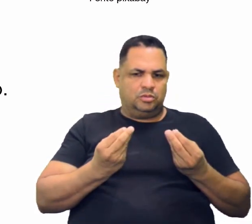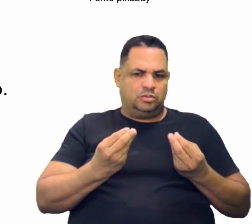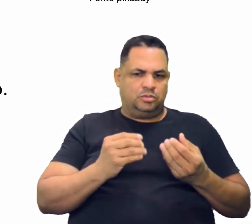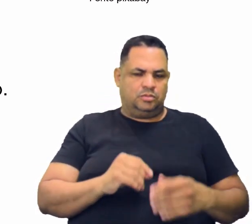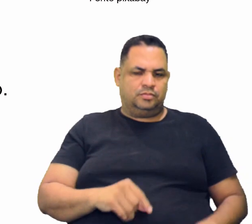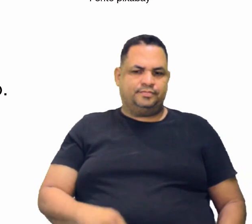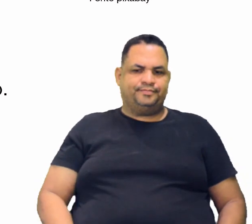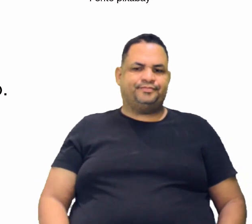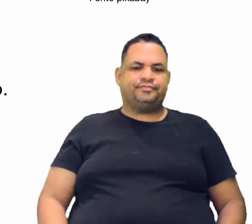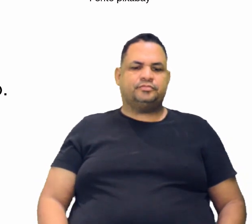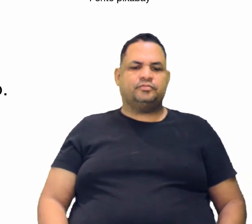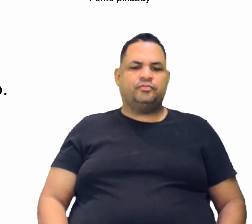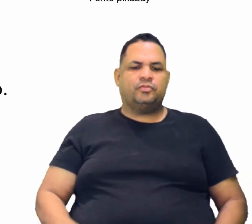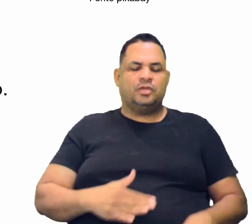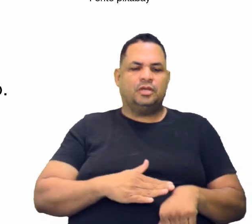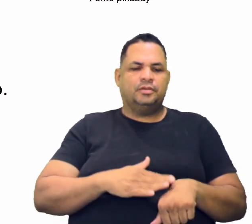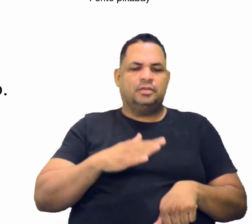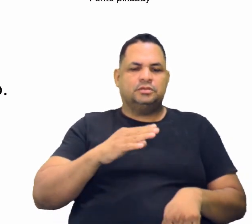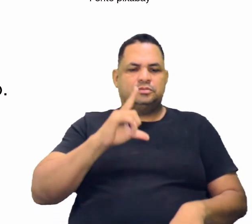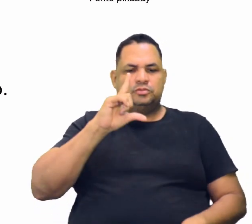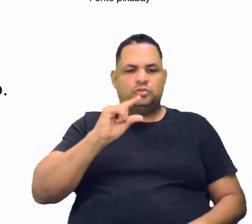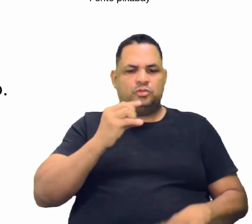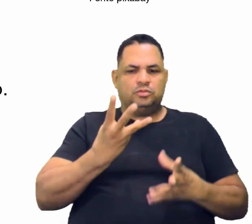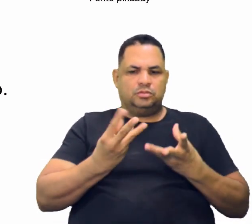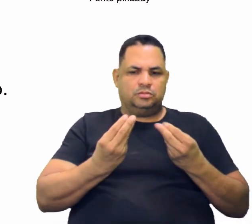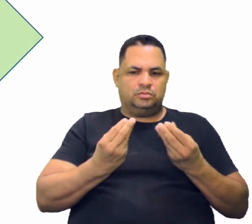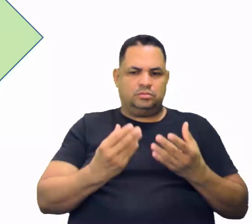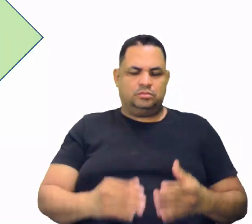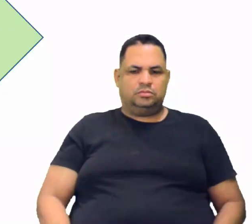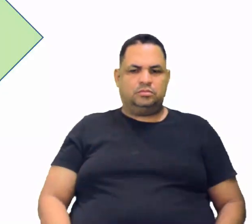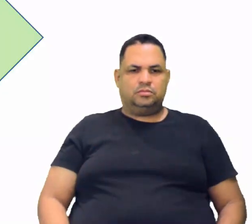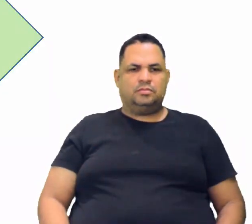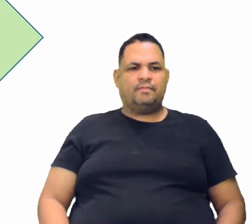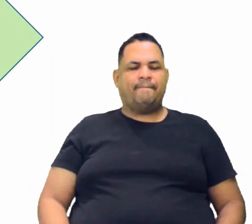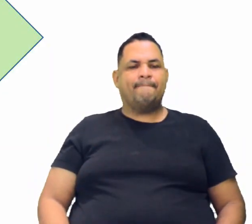Apareceram, então fica no singular.